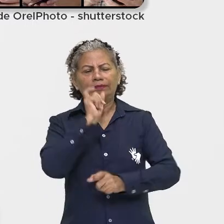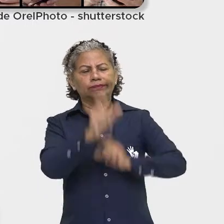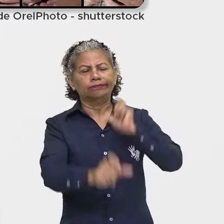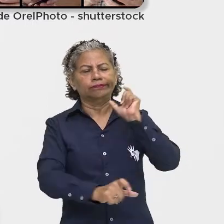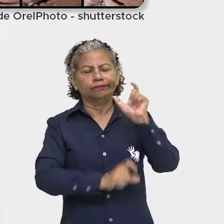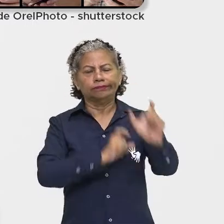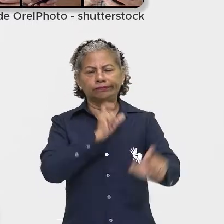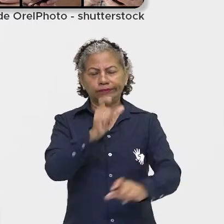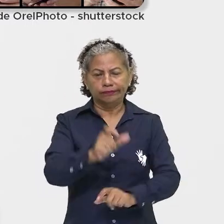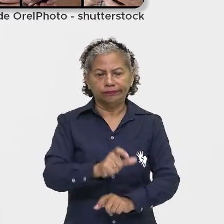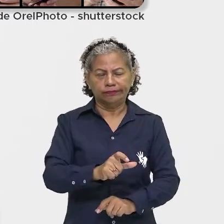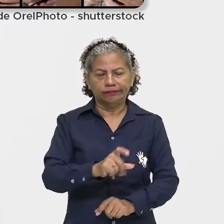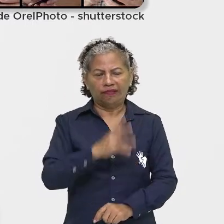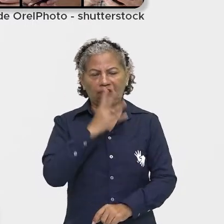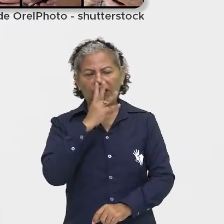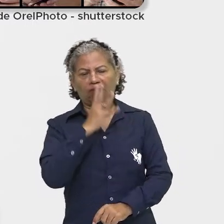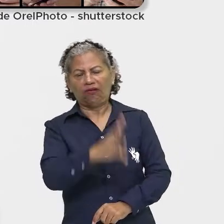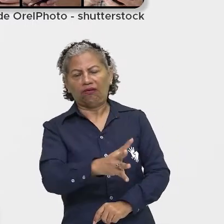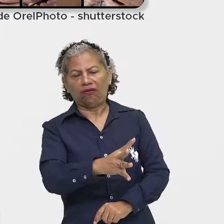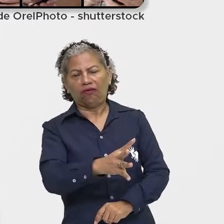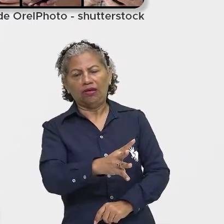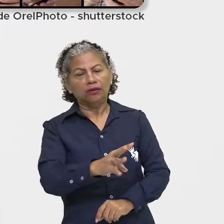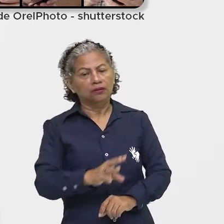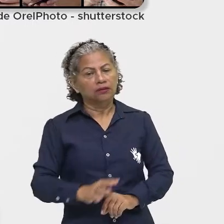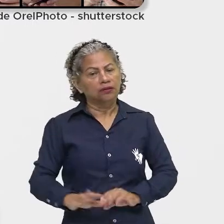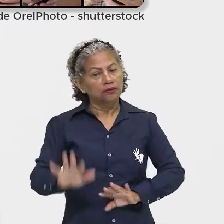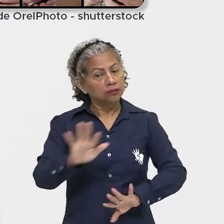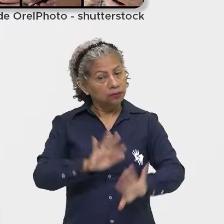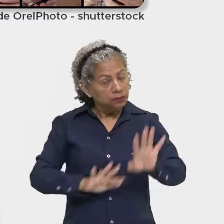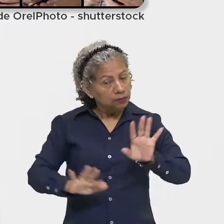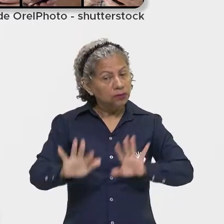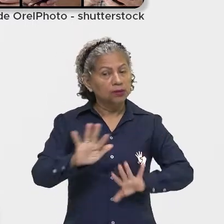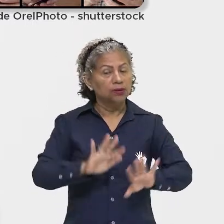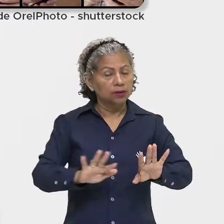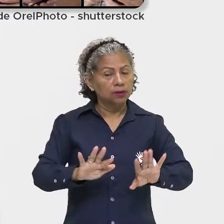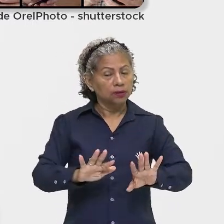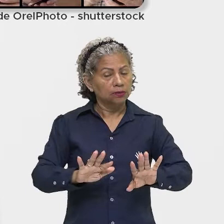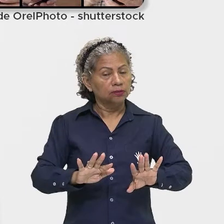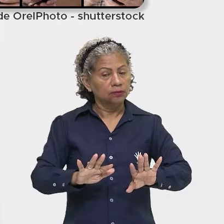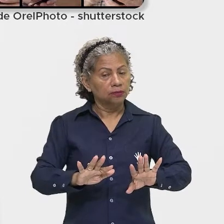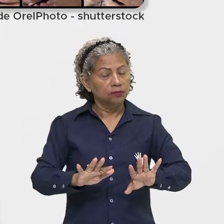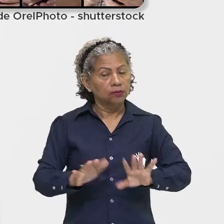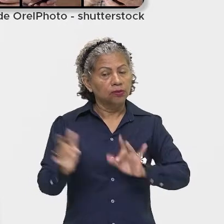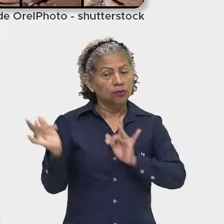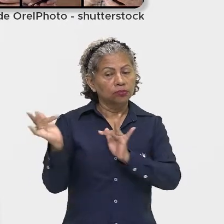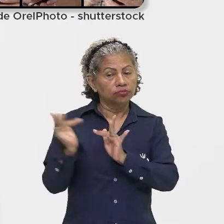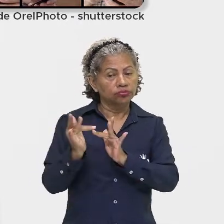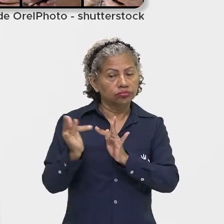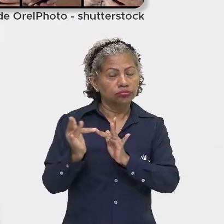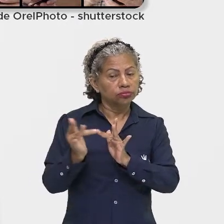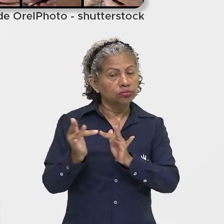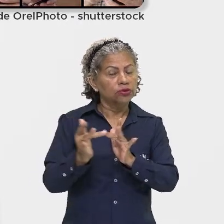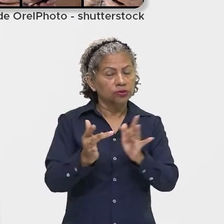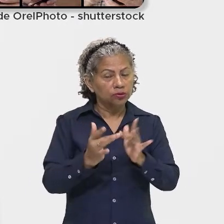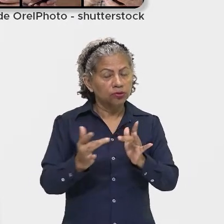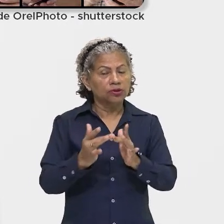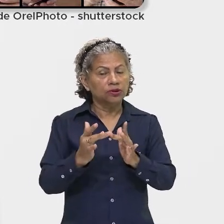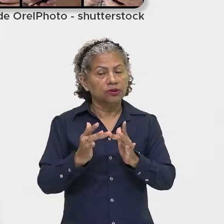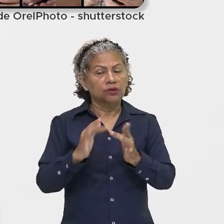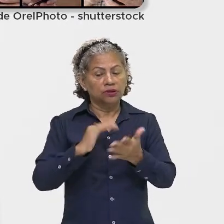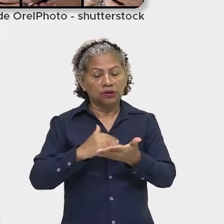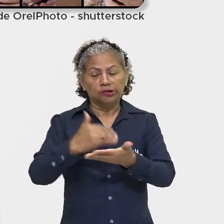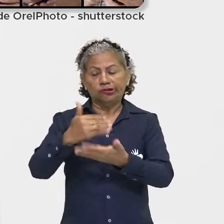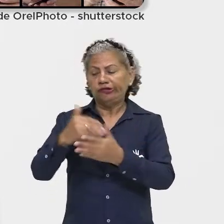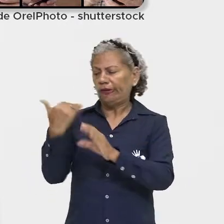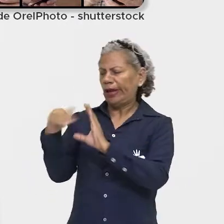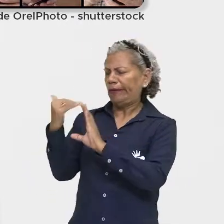causar situações desconfortáveis para os nossos contatos próximos ou distantes, tá? Então,